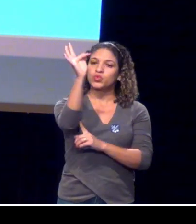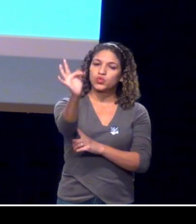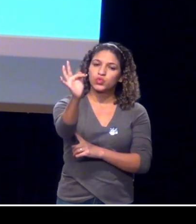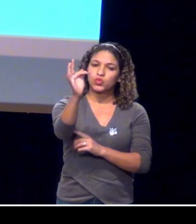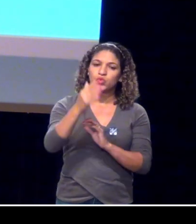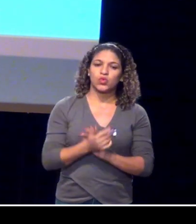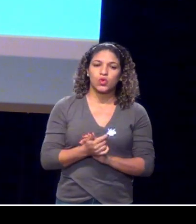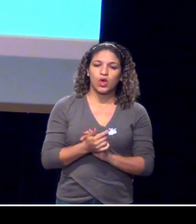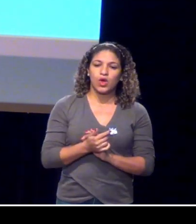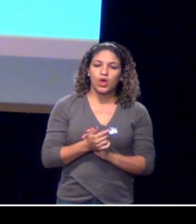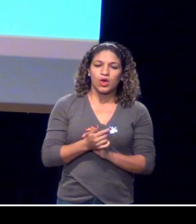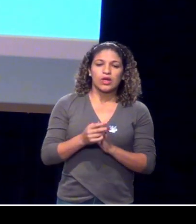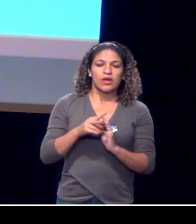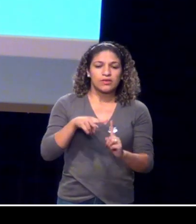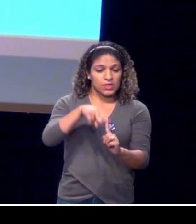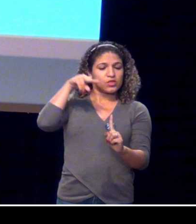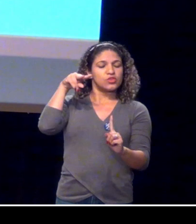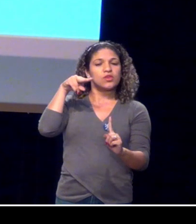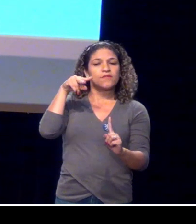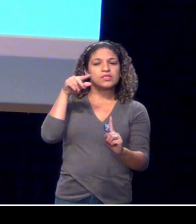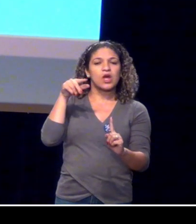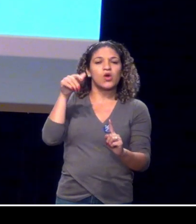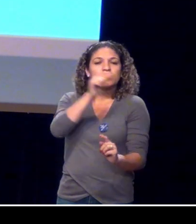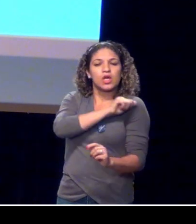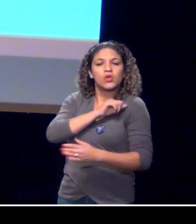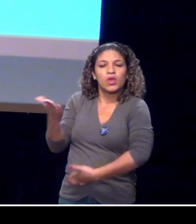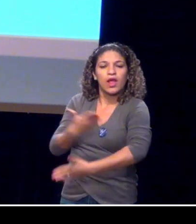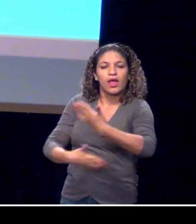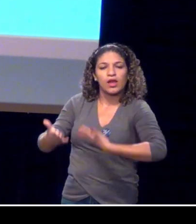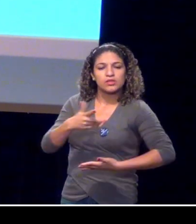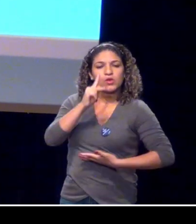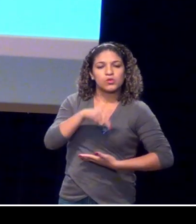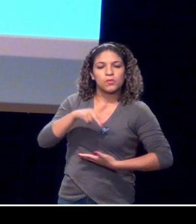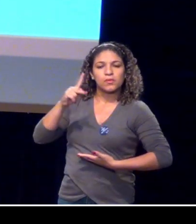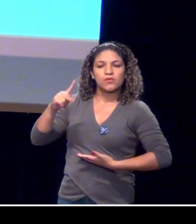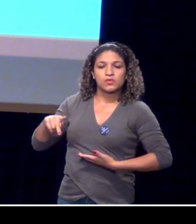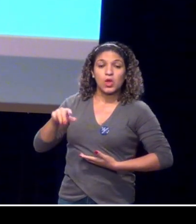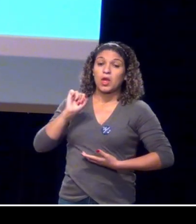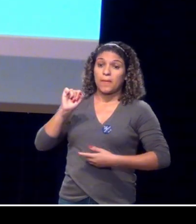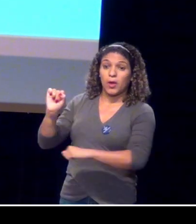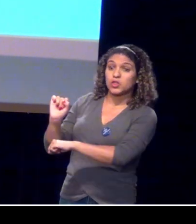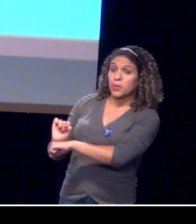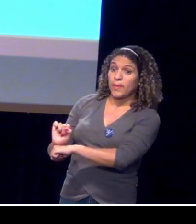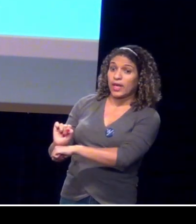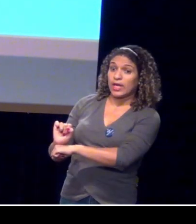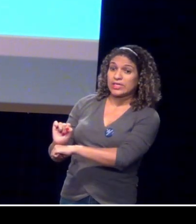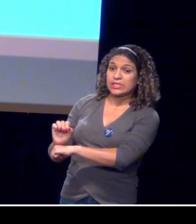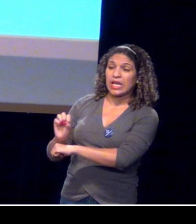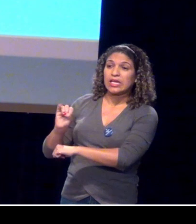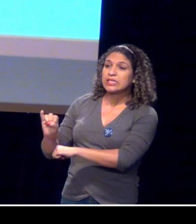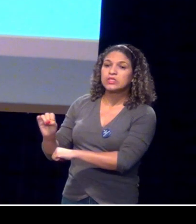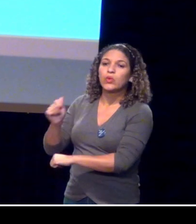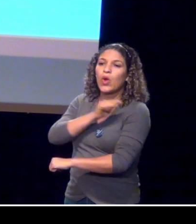o excedente de visão dos alunos em relação ao professor, que também pode se paralisar se os alunos